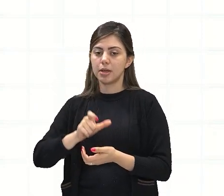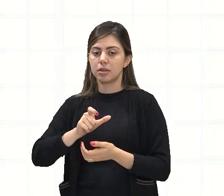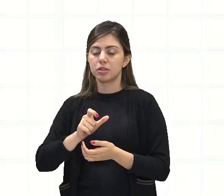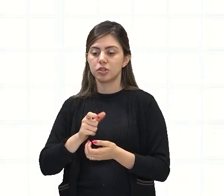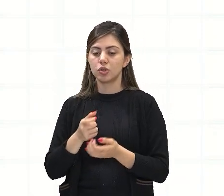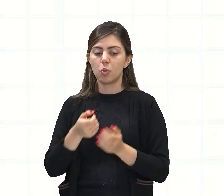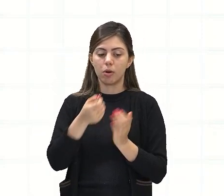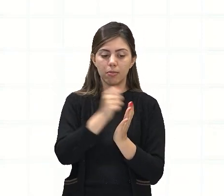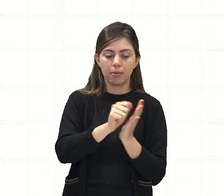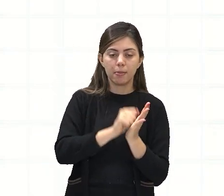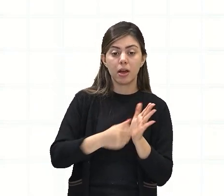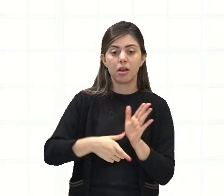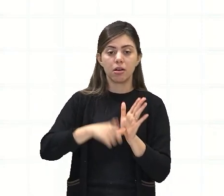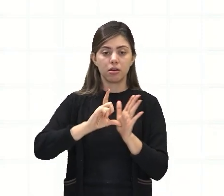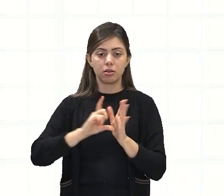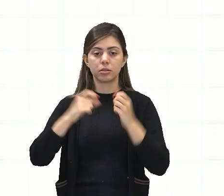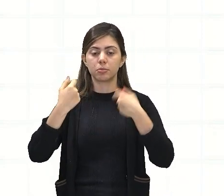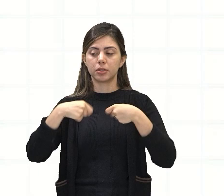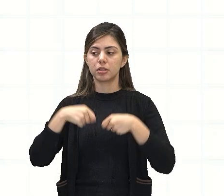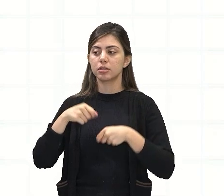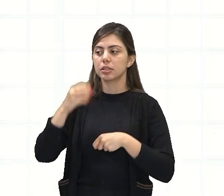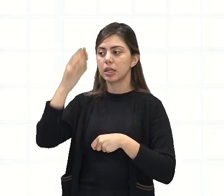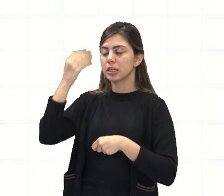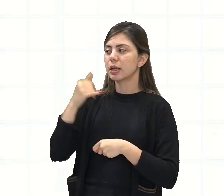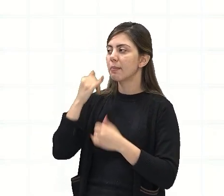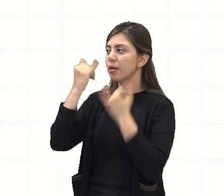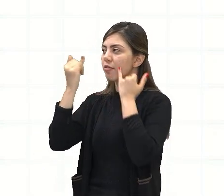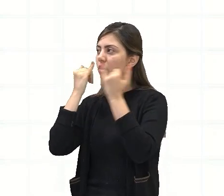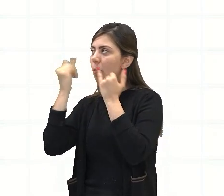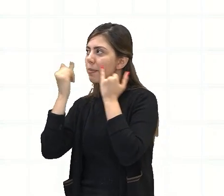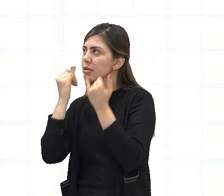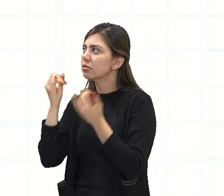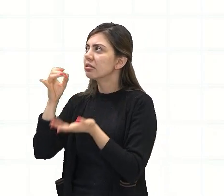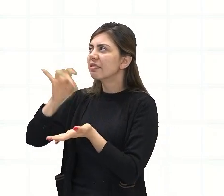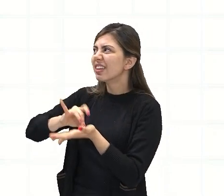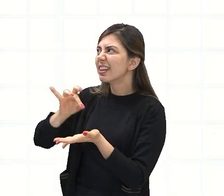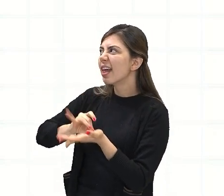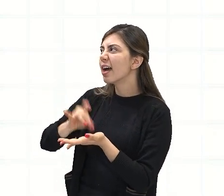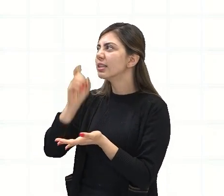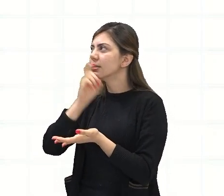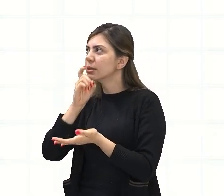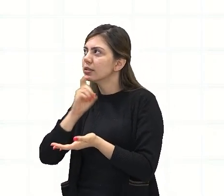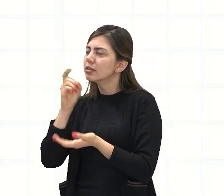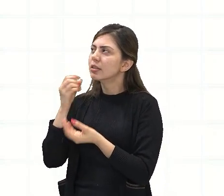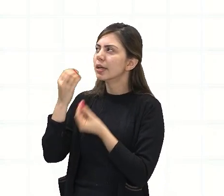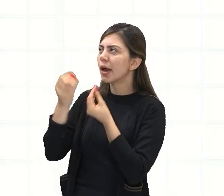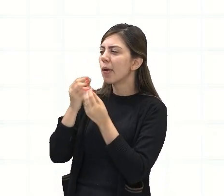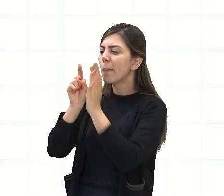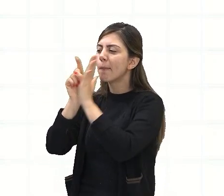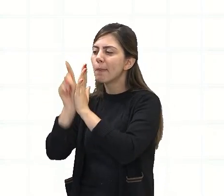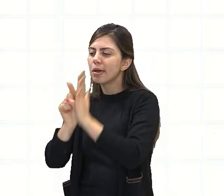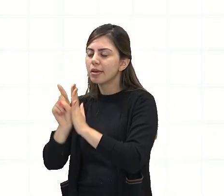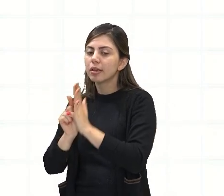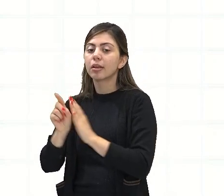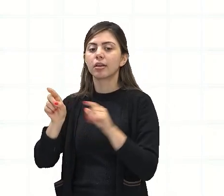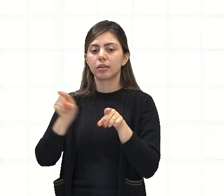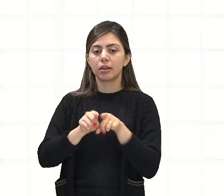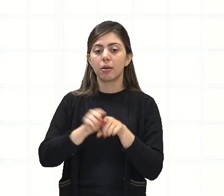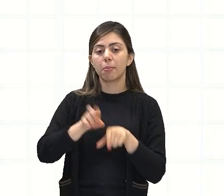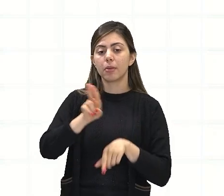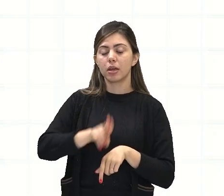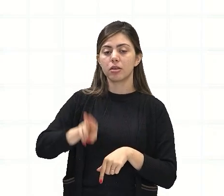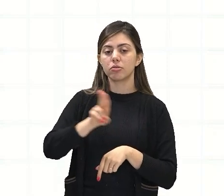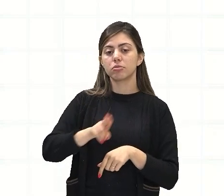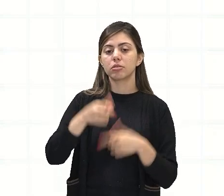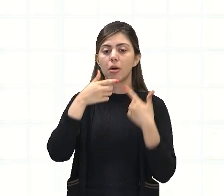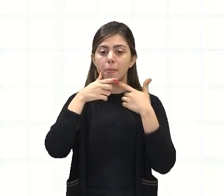dados, né? Tem que ter as declarações de autoridade para ver se é verdade mesmo. Tem que empregar uma linguagem não